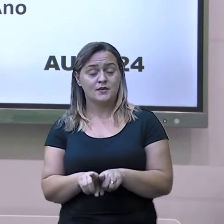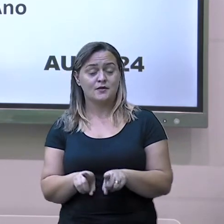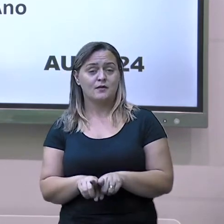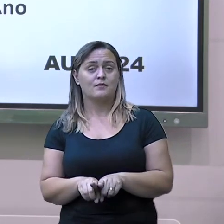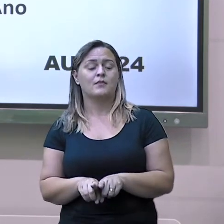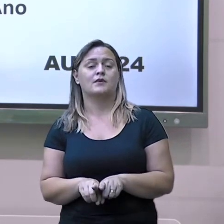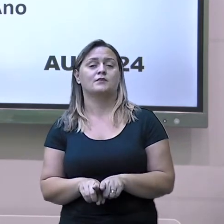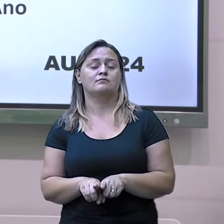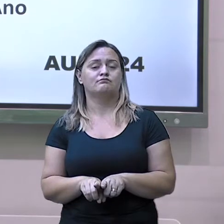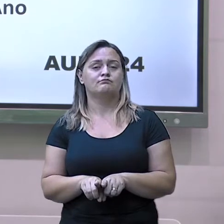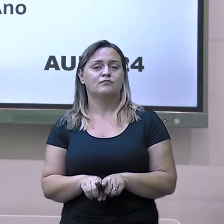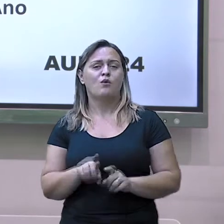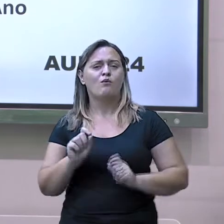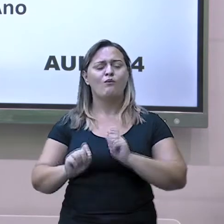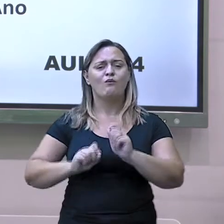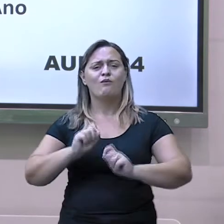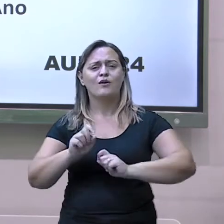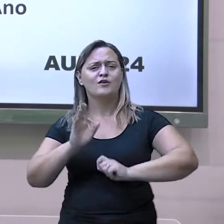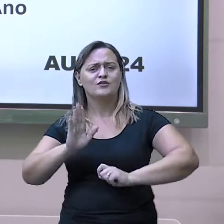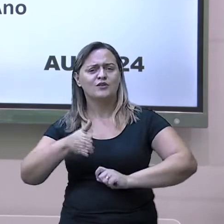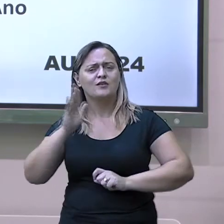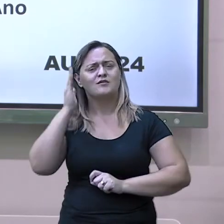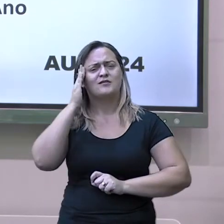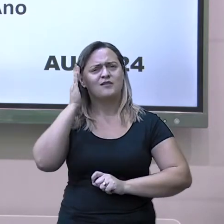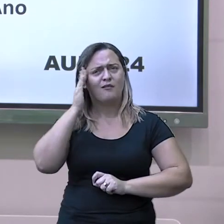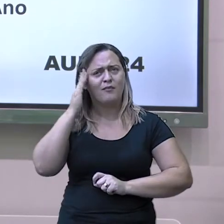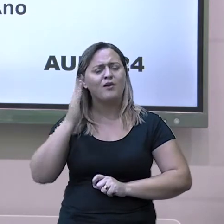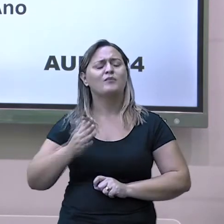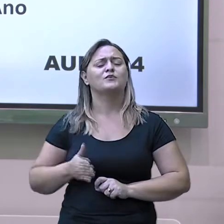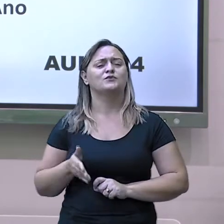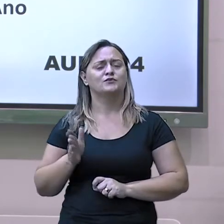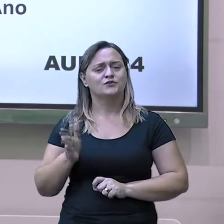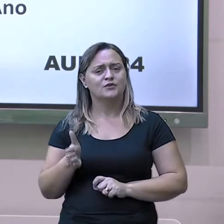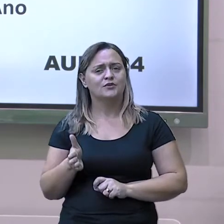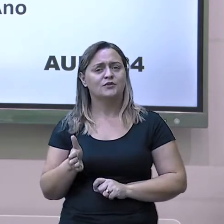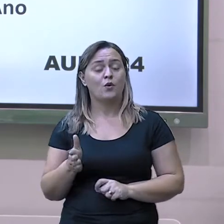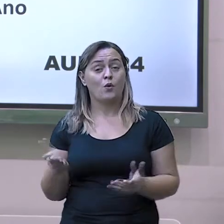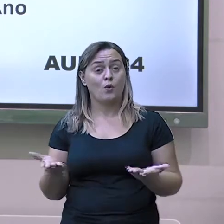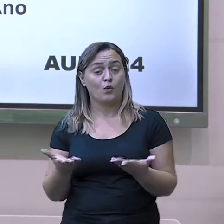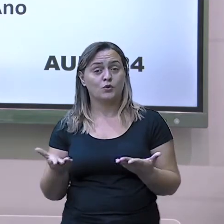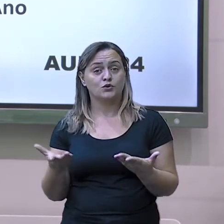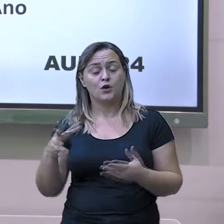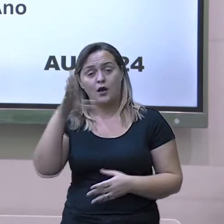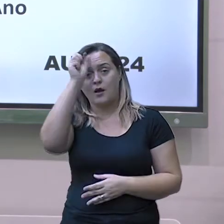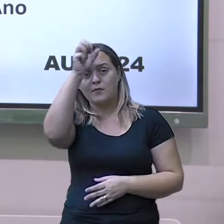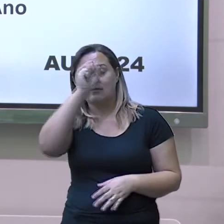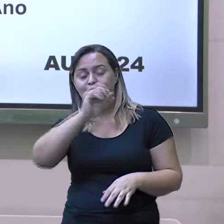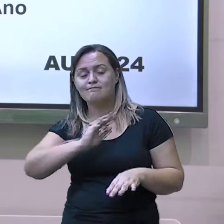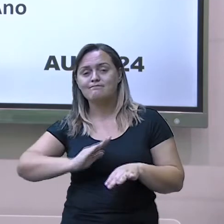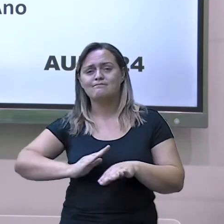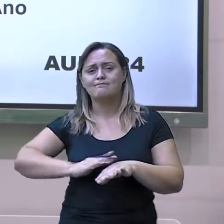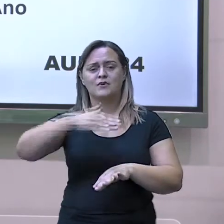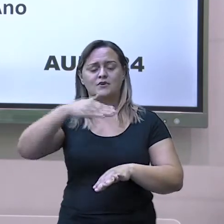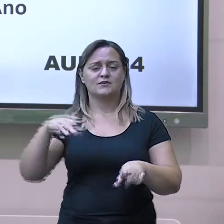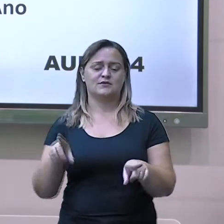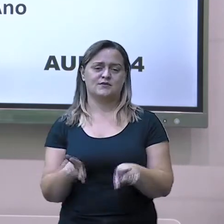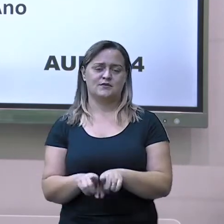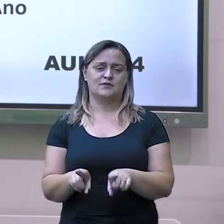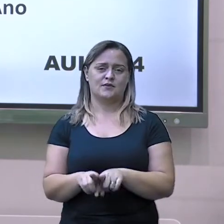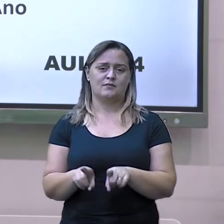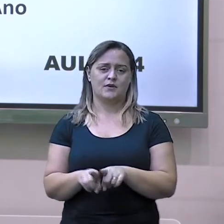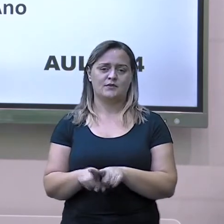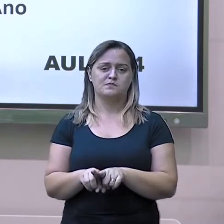já sabíamos muita coisa e hoje, de forma mais